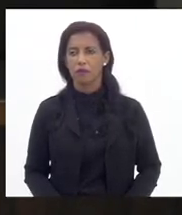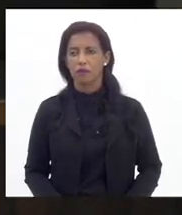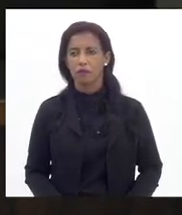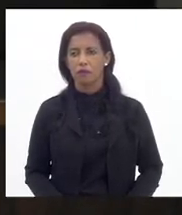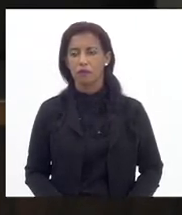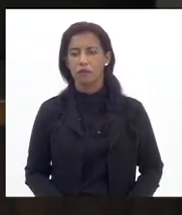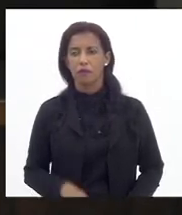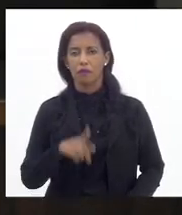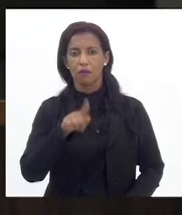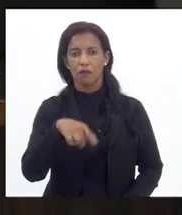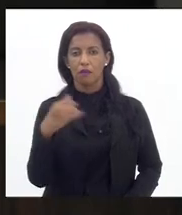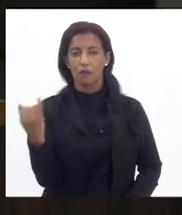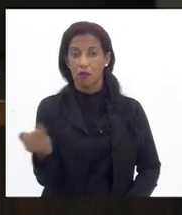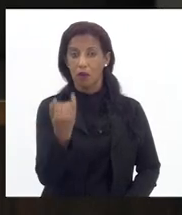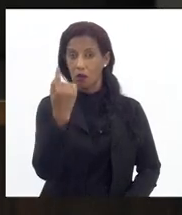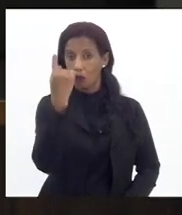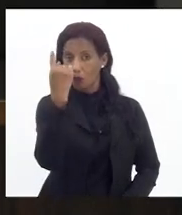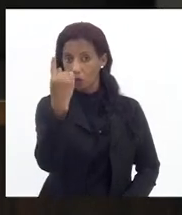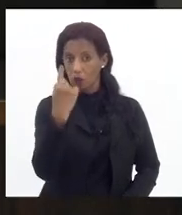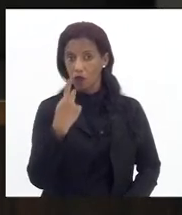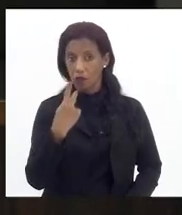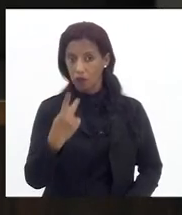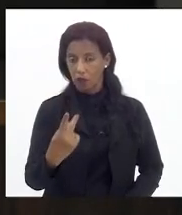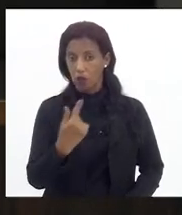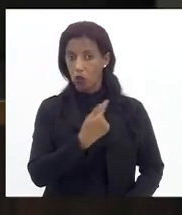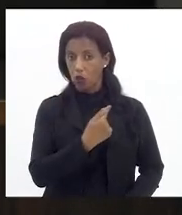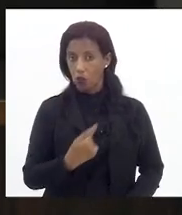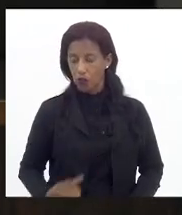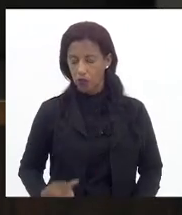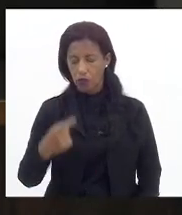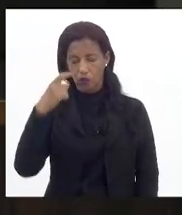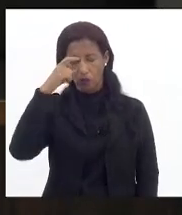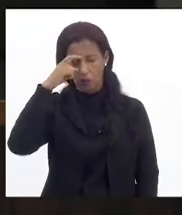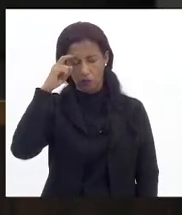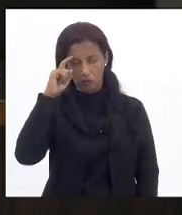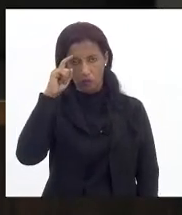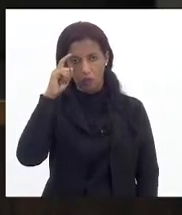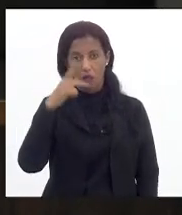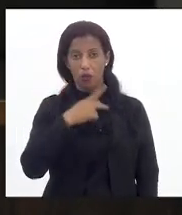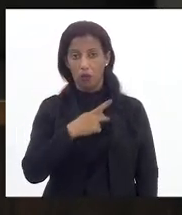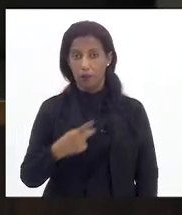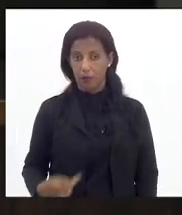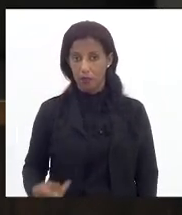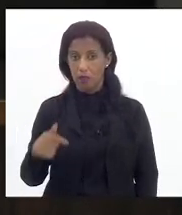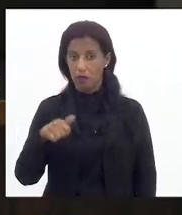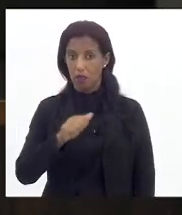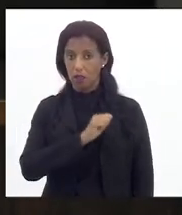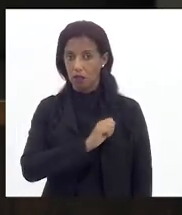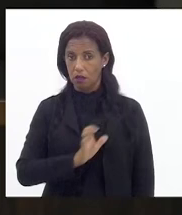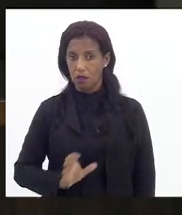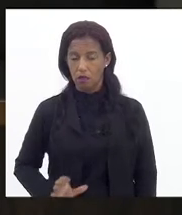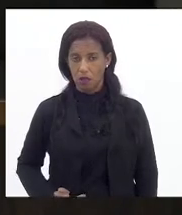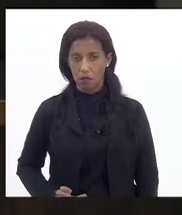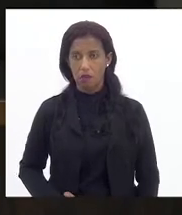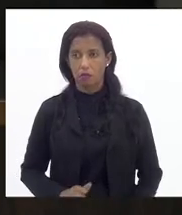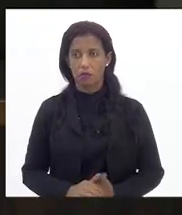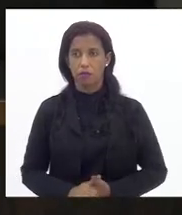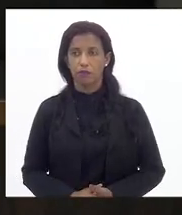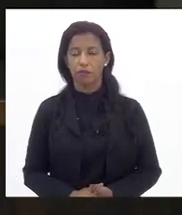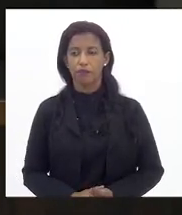dizer que é importante um registro Governador Cláudio Castro e o presidente desta casa Deputado André Ceciliano